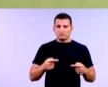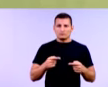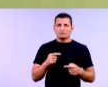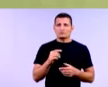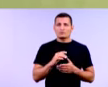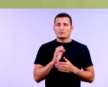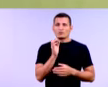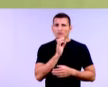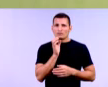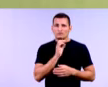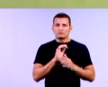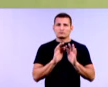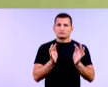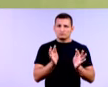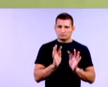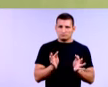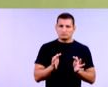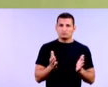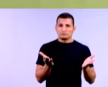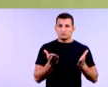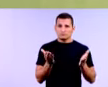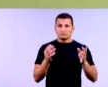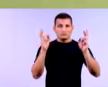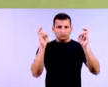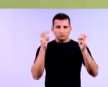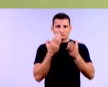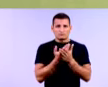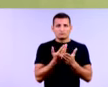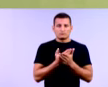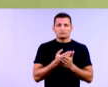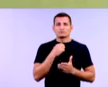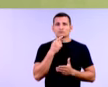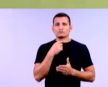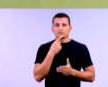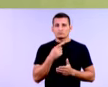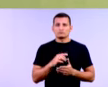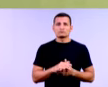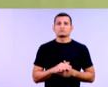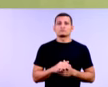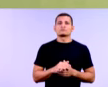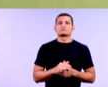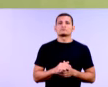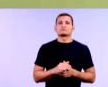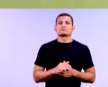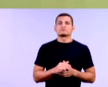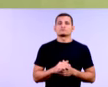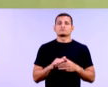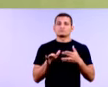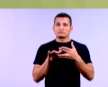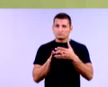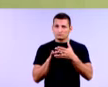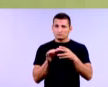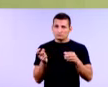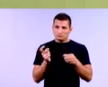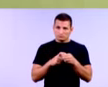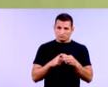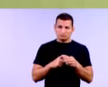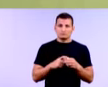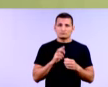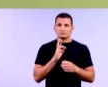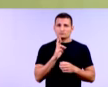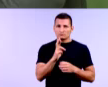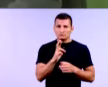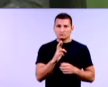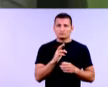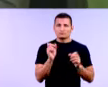rápido, simples, sobre os assuntos que nós vimos hoje. As dúvidas que forem surgindo, nós tiraremos no retorno, ok? Ok.